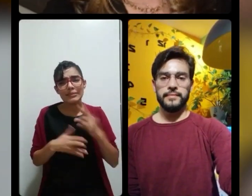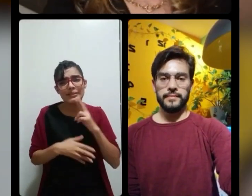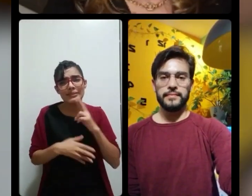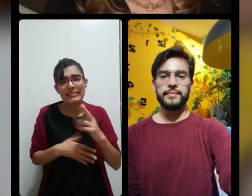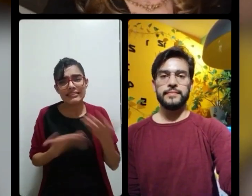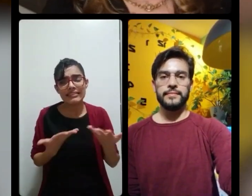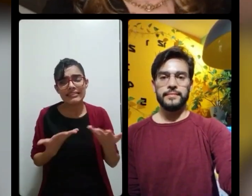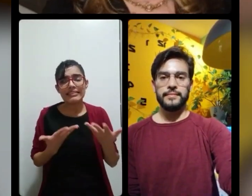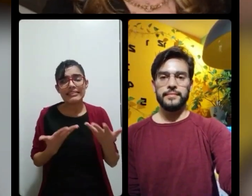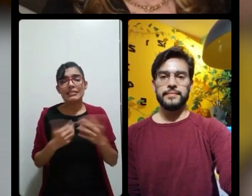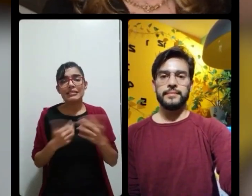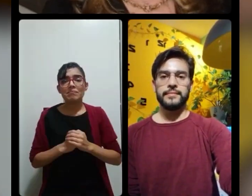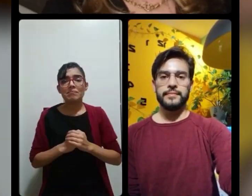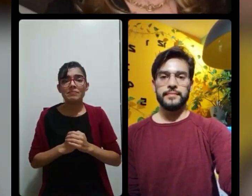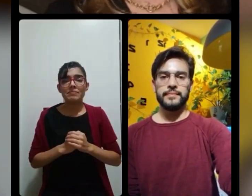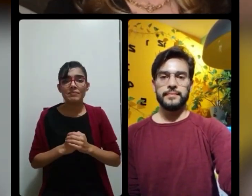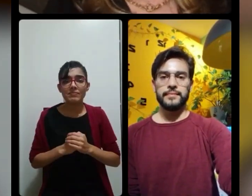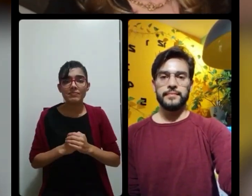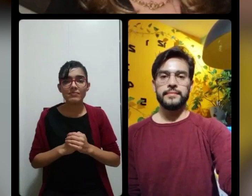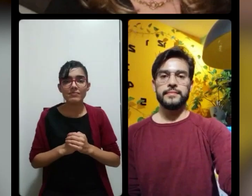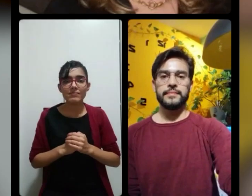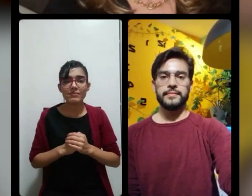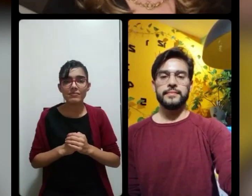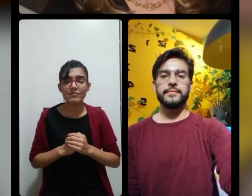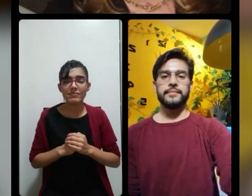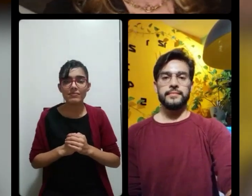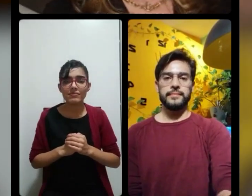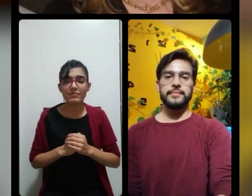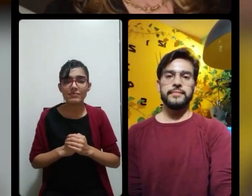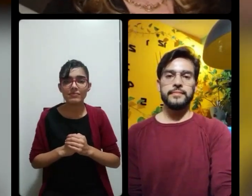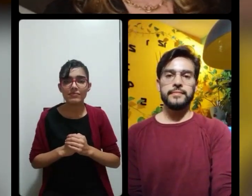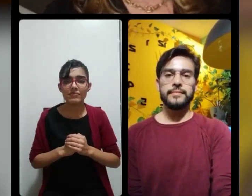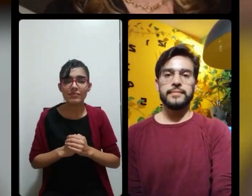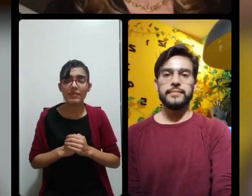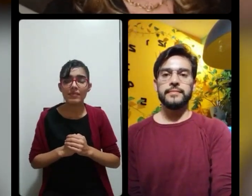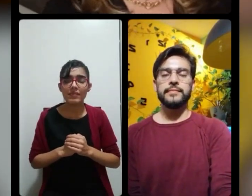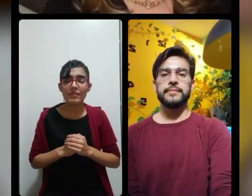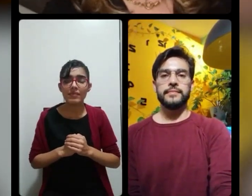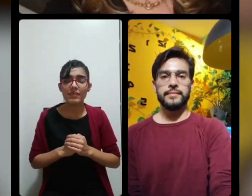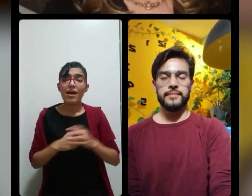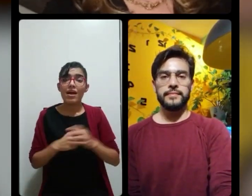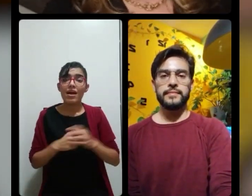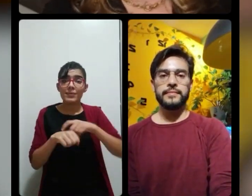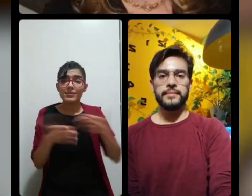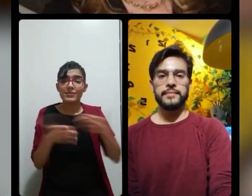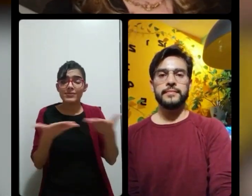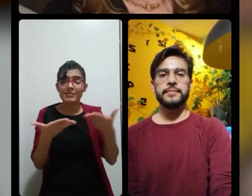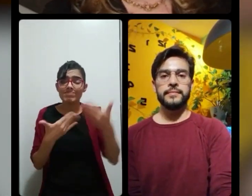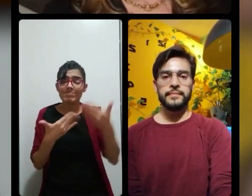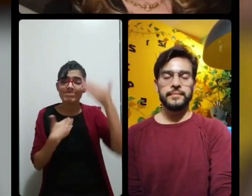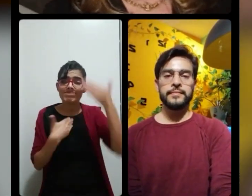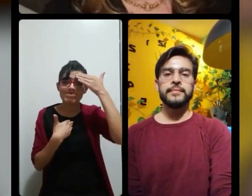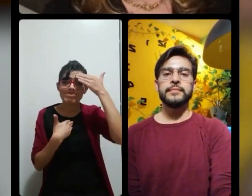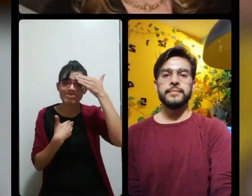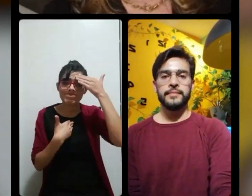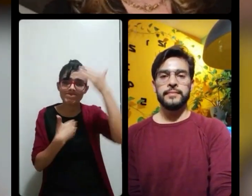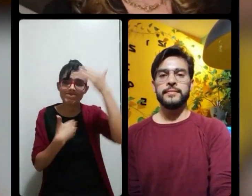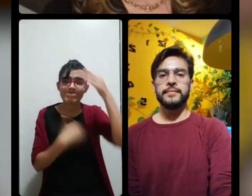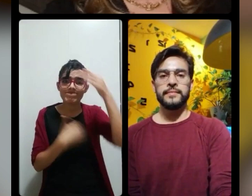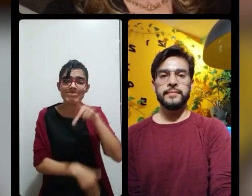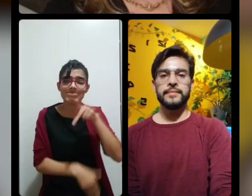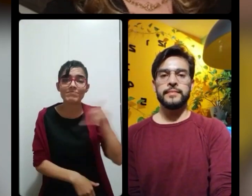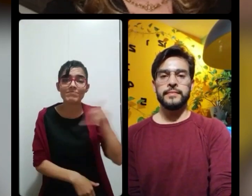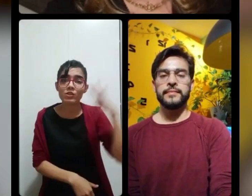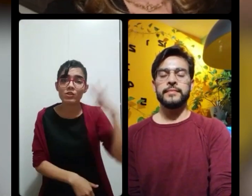né? Eu queria muito, professor Jotão, agradecer a sua participação, sua receptividade, né? Que assim, nós